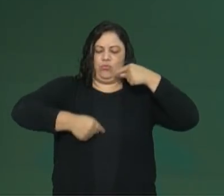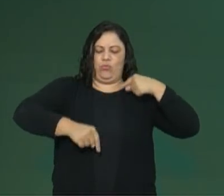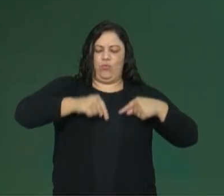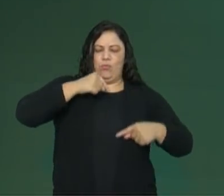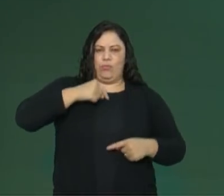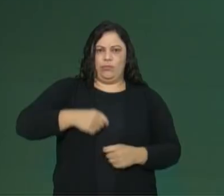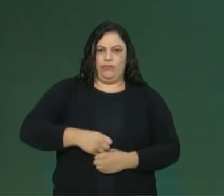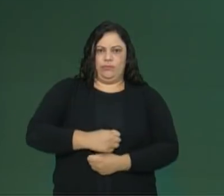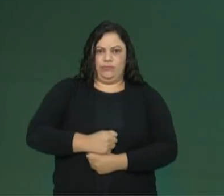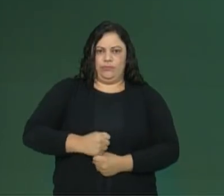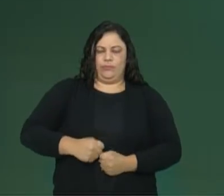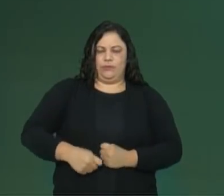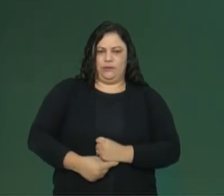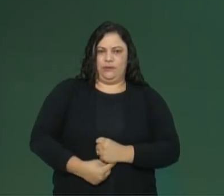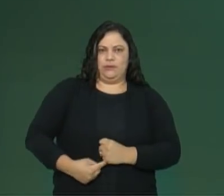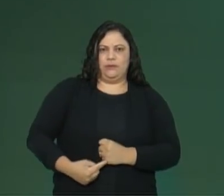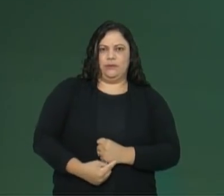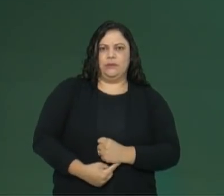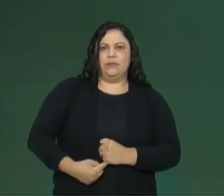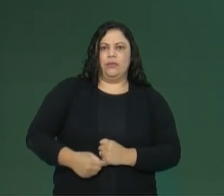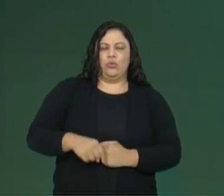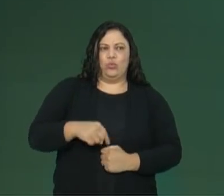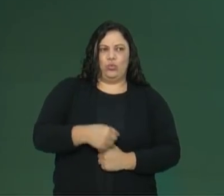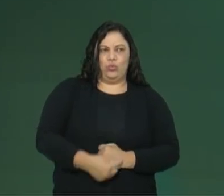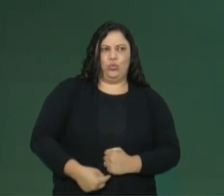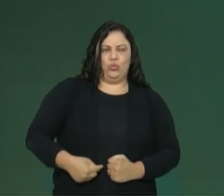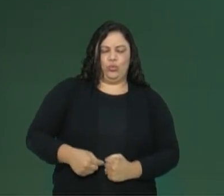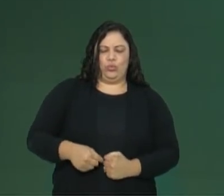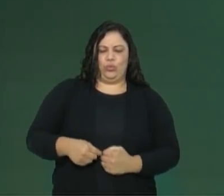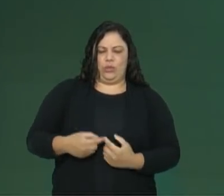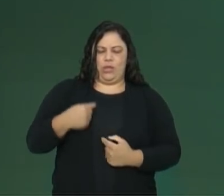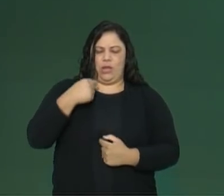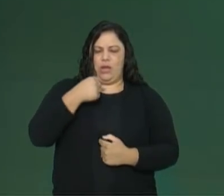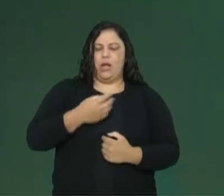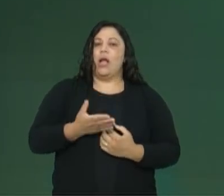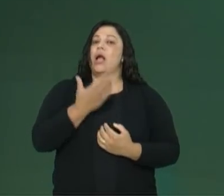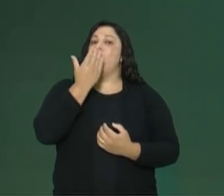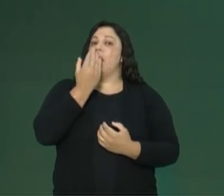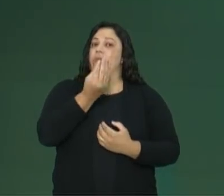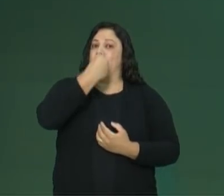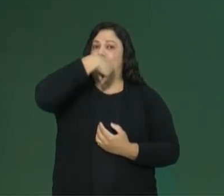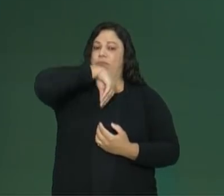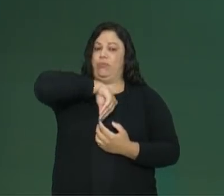órgão que tem função de fígado e pâncreas ao mesmo tempo, mas ele só tem função digestiva.